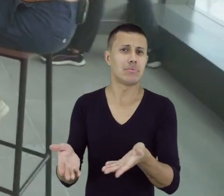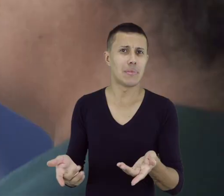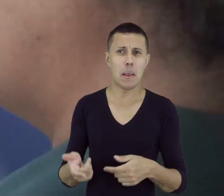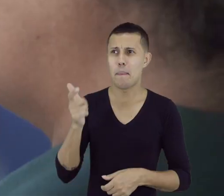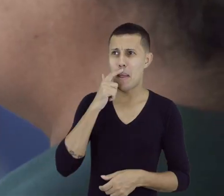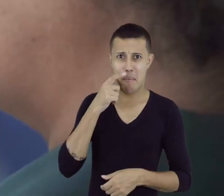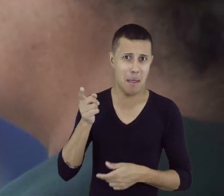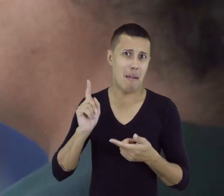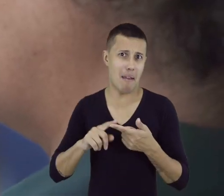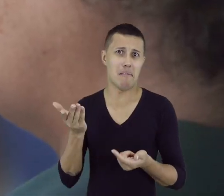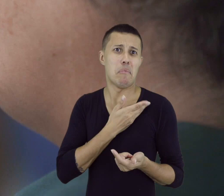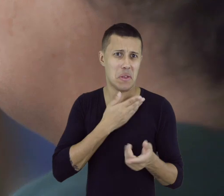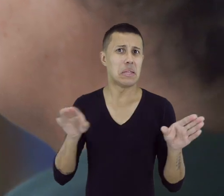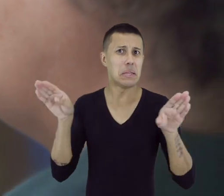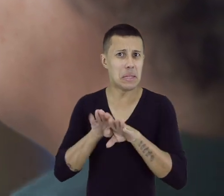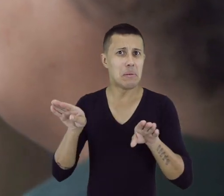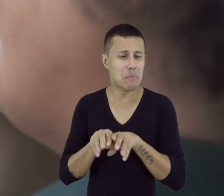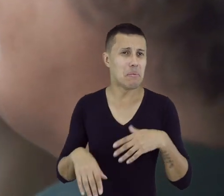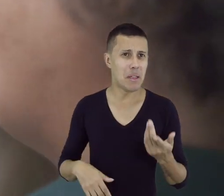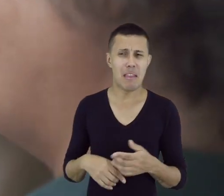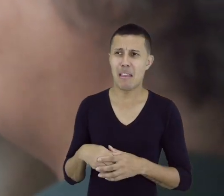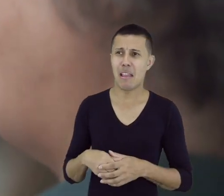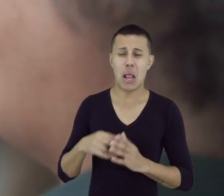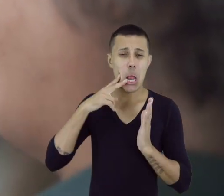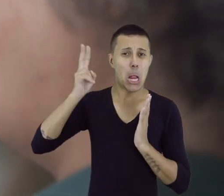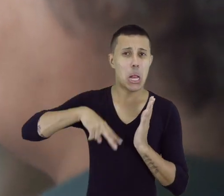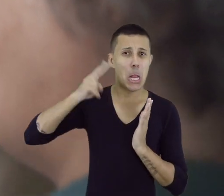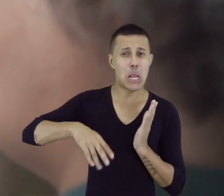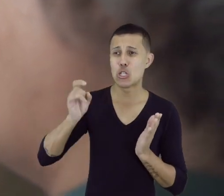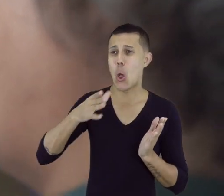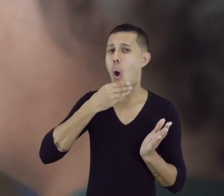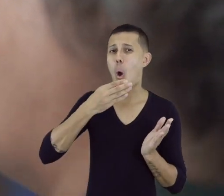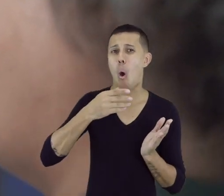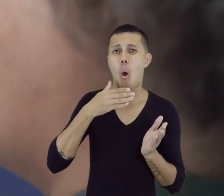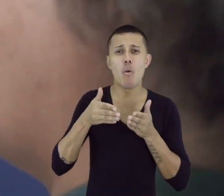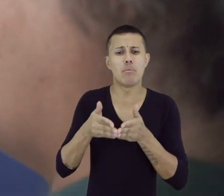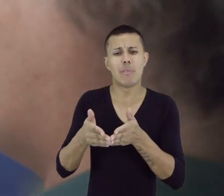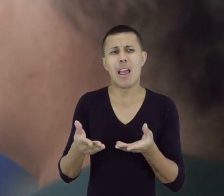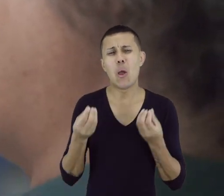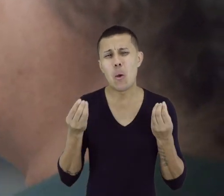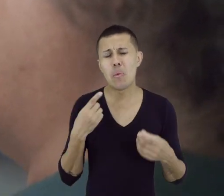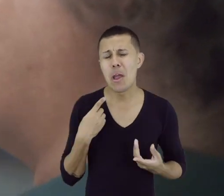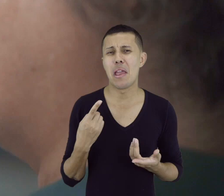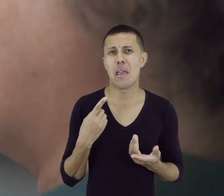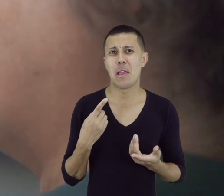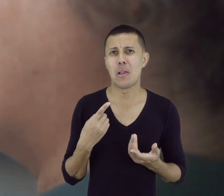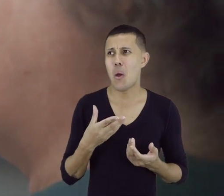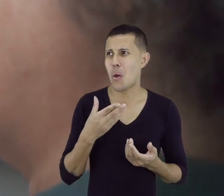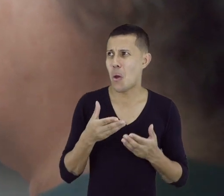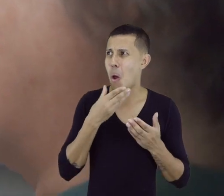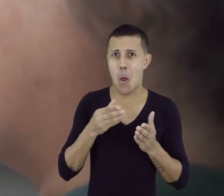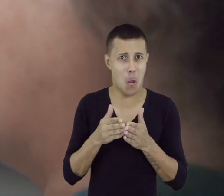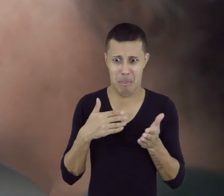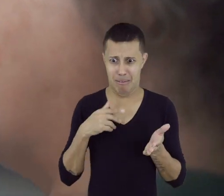né, meu pai era um, os amigos deles eram outros, eu lia livros de homens do mar, eu pensava, como é que eu vou fazer para ser homem do